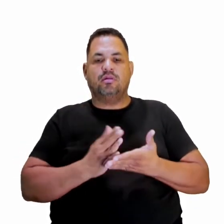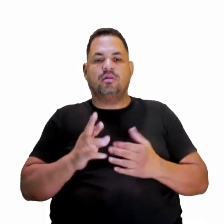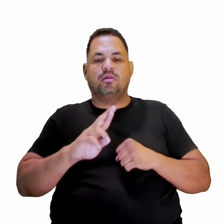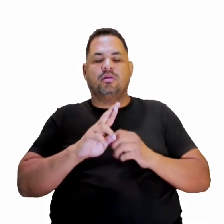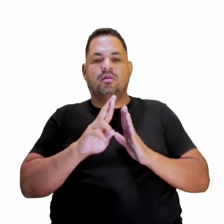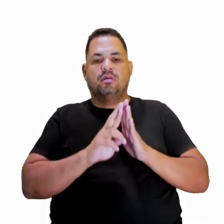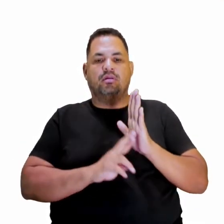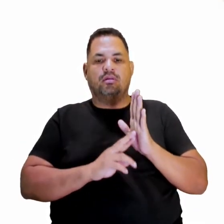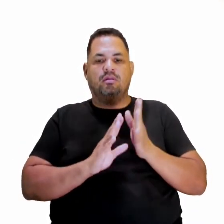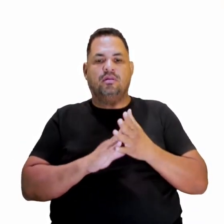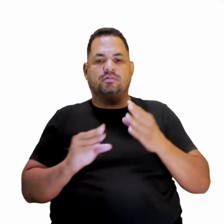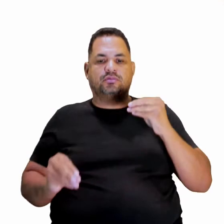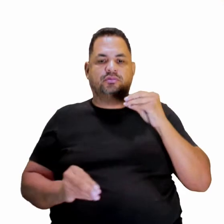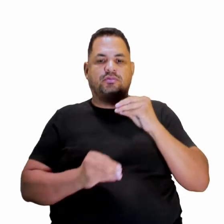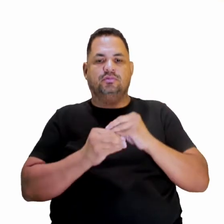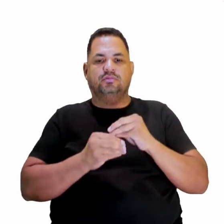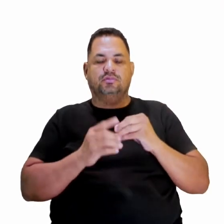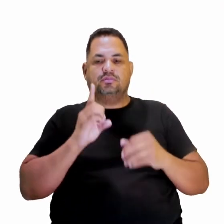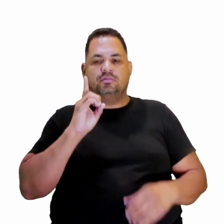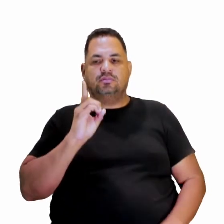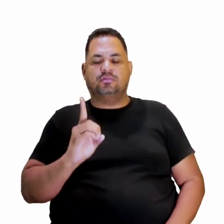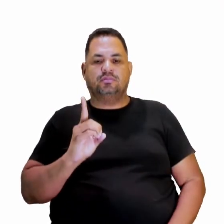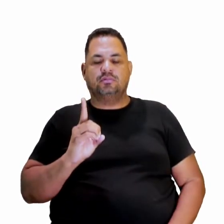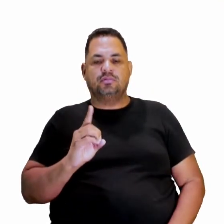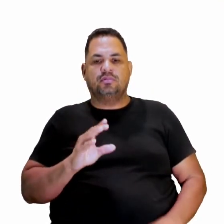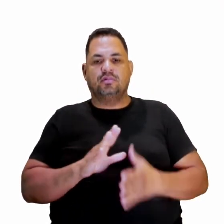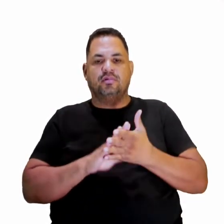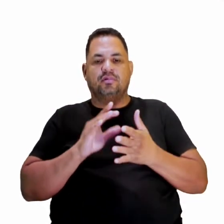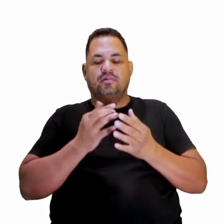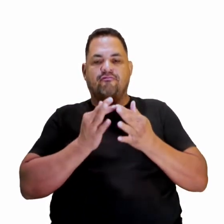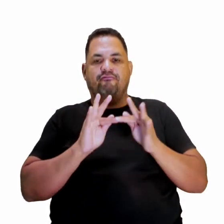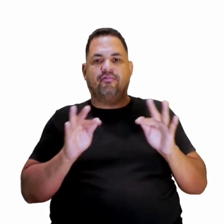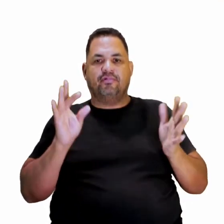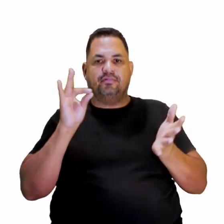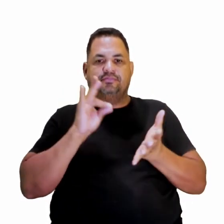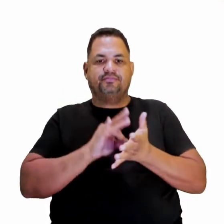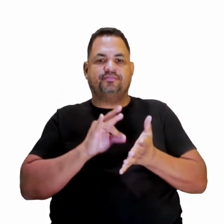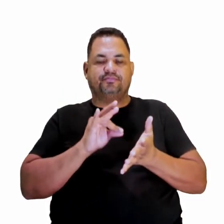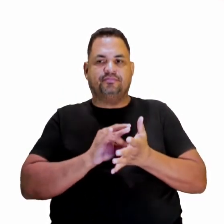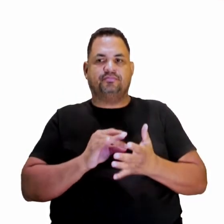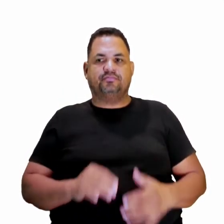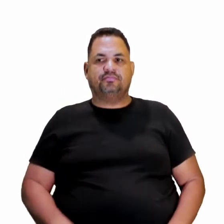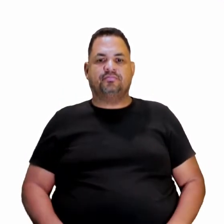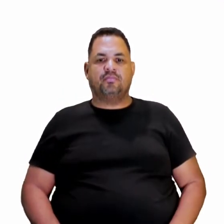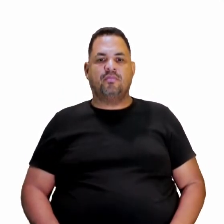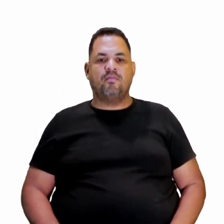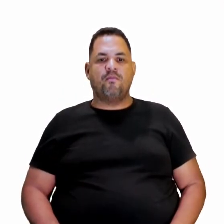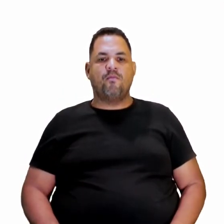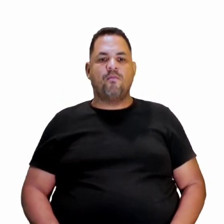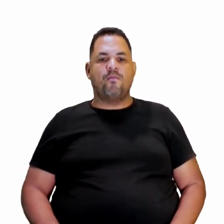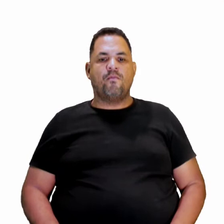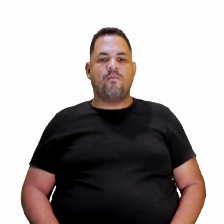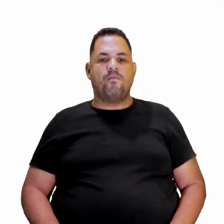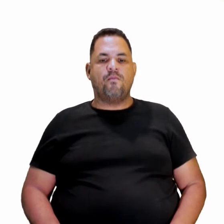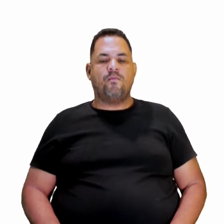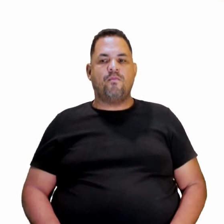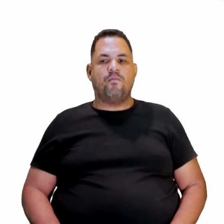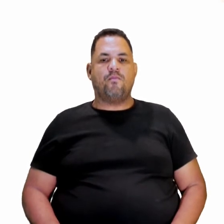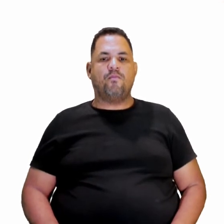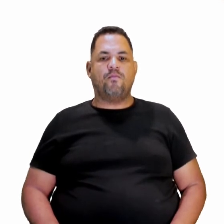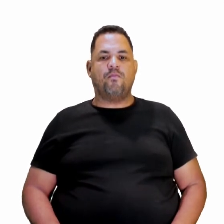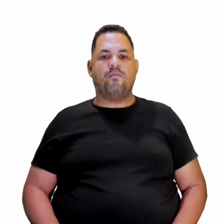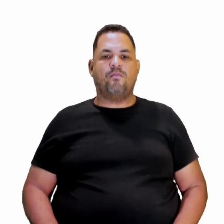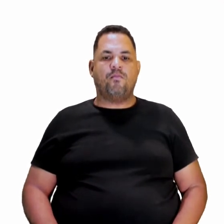quê? Apenas o de. Lembrando que são frases afirmativas, por isso que eu estou colocando flexão verbal, estou colocando